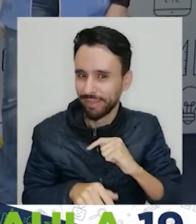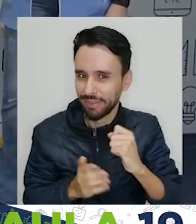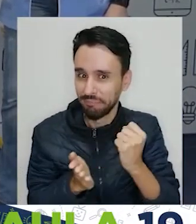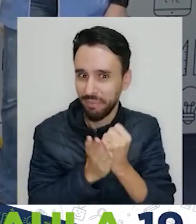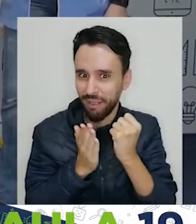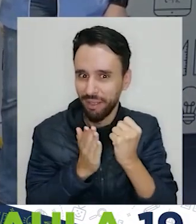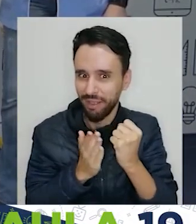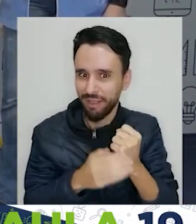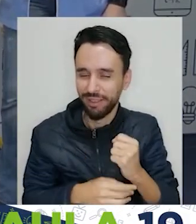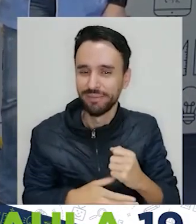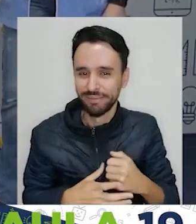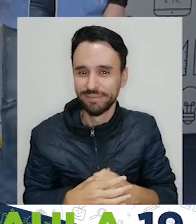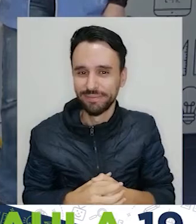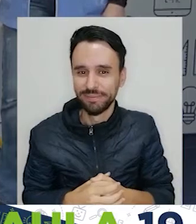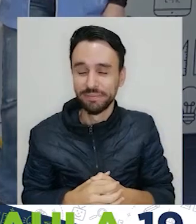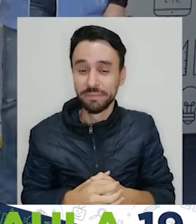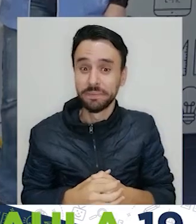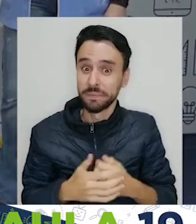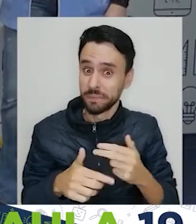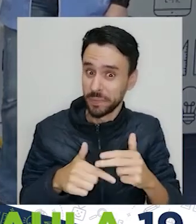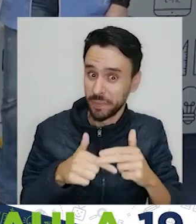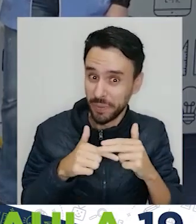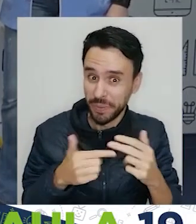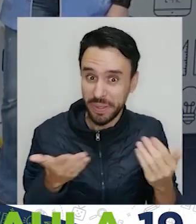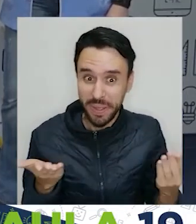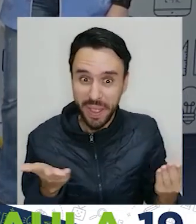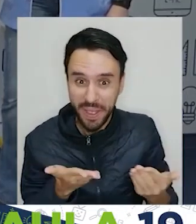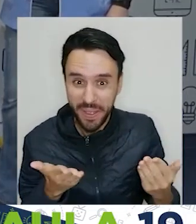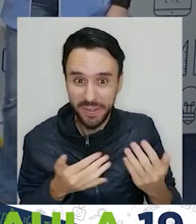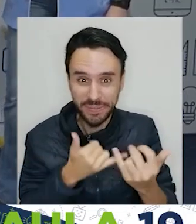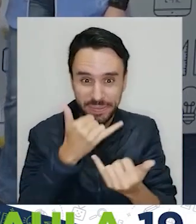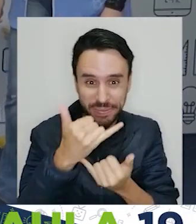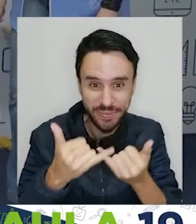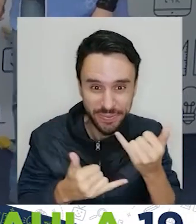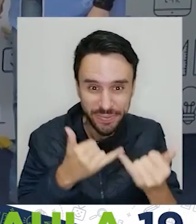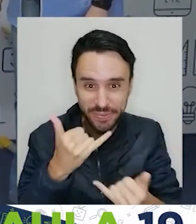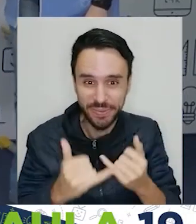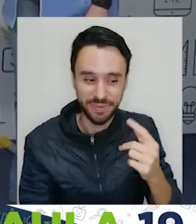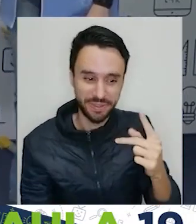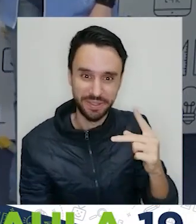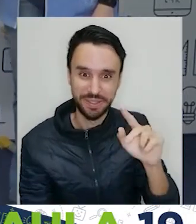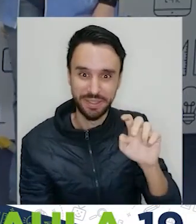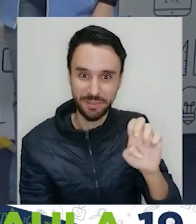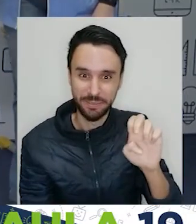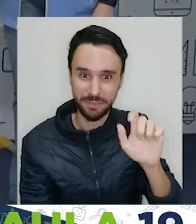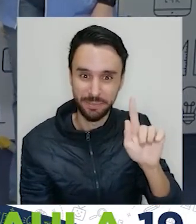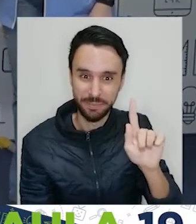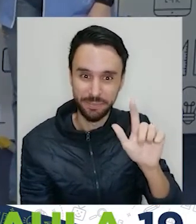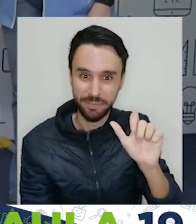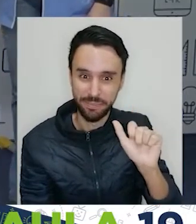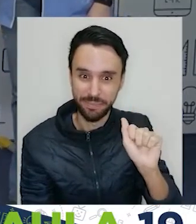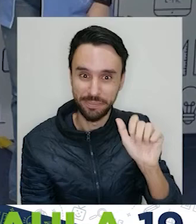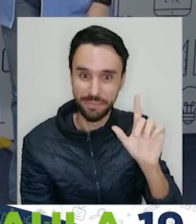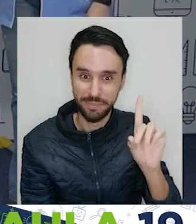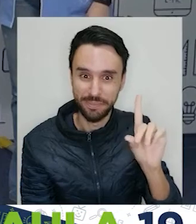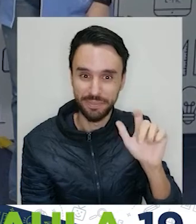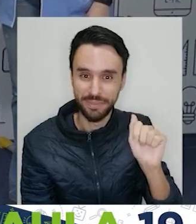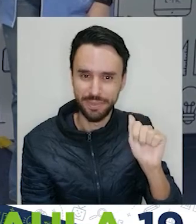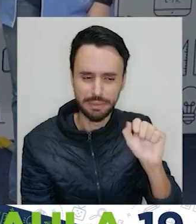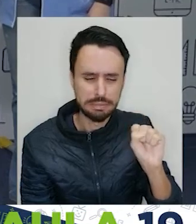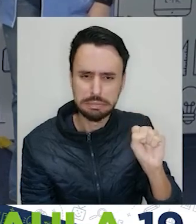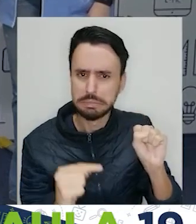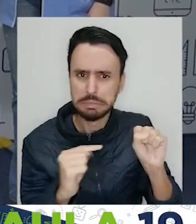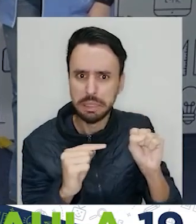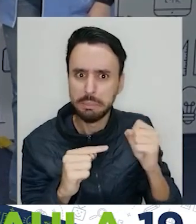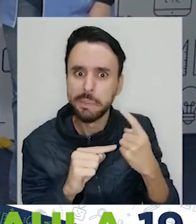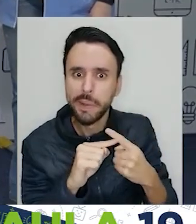que legal! Então nós vamos para esse Jogo das Pegadas. Por que que ele se chama Jogo das Pegadas? Porque nós